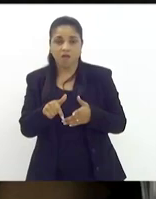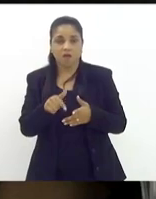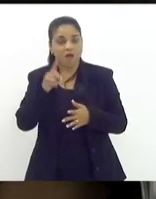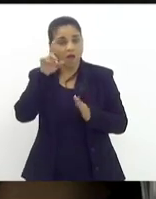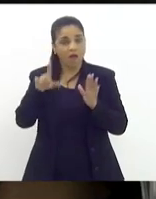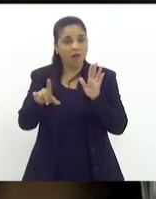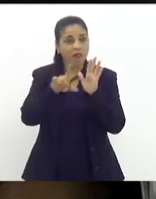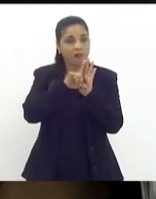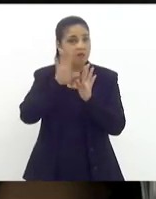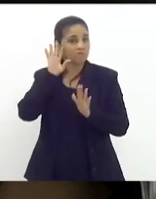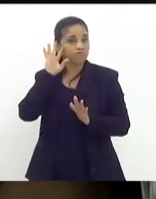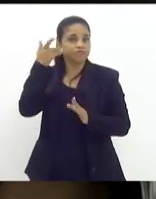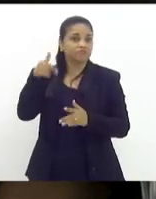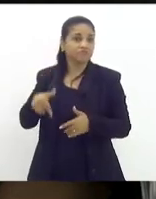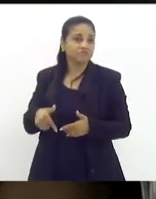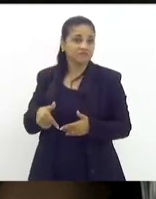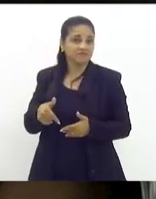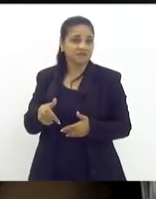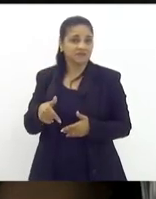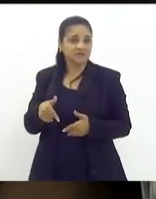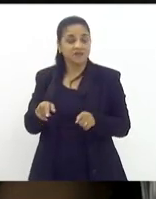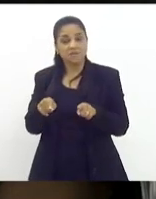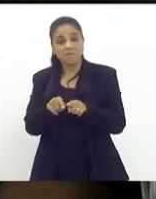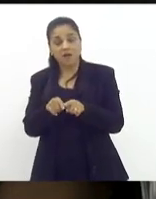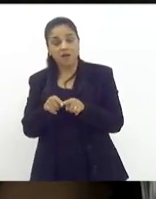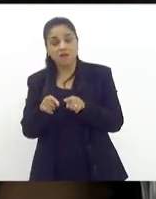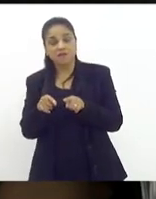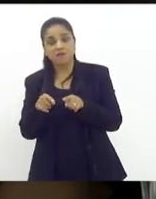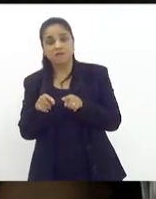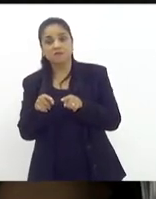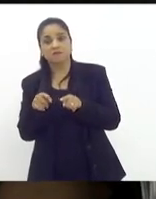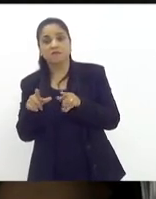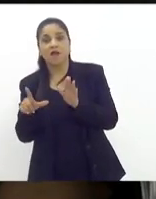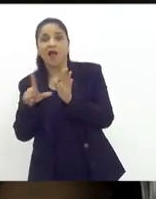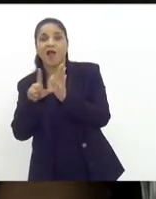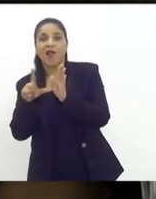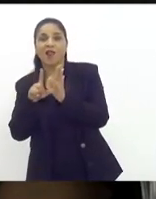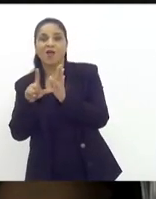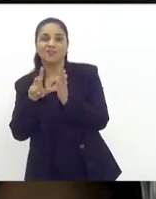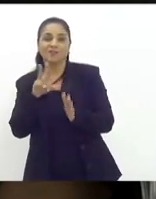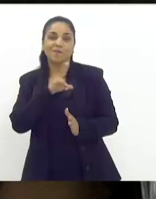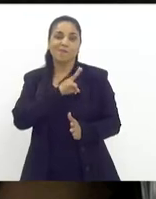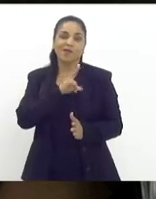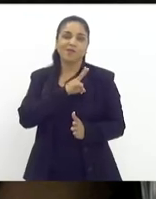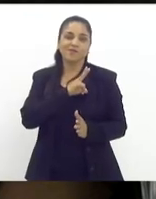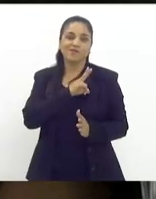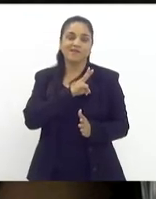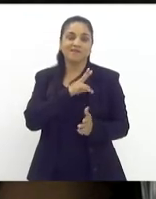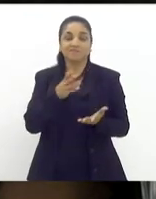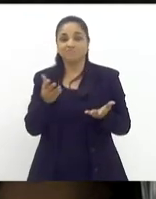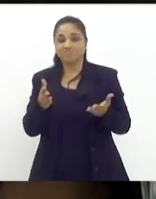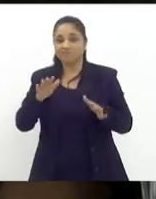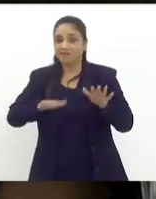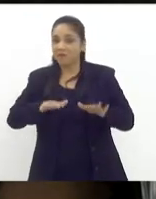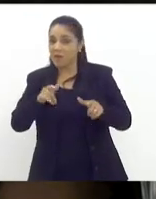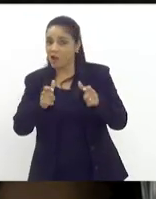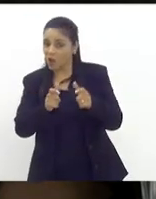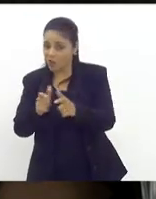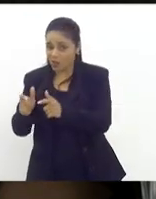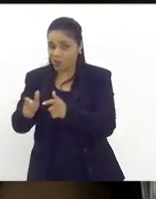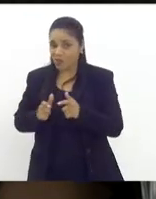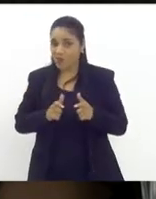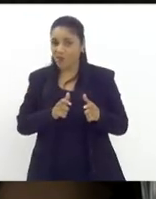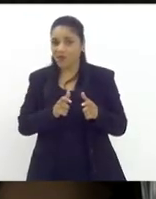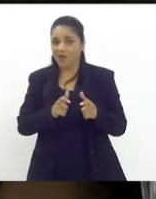decide, ou quando o estabelecimento é privado, né? Tem locais que